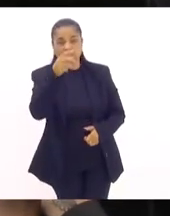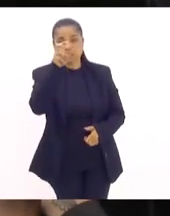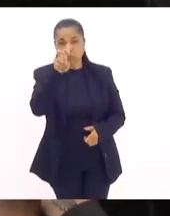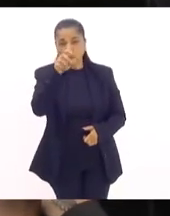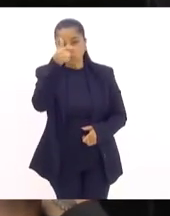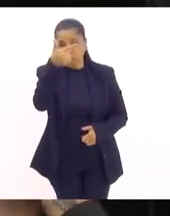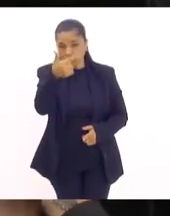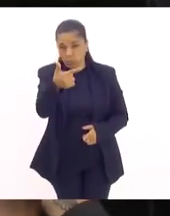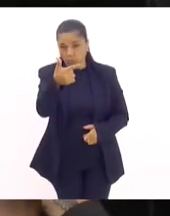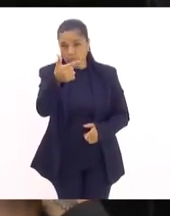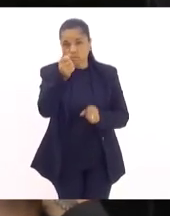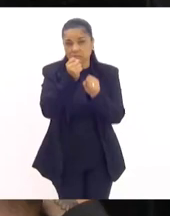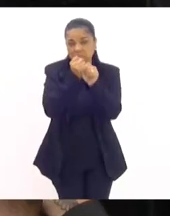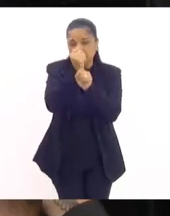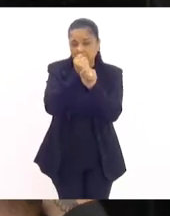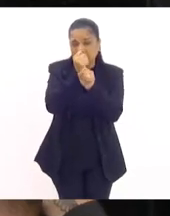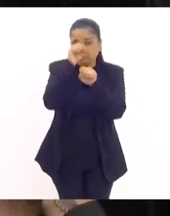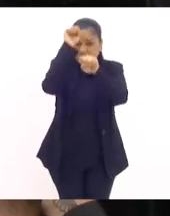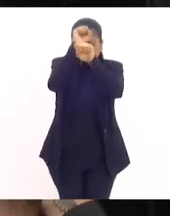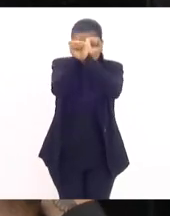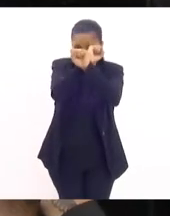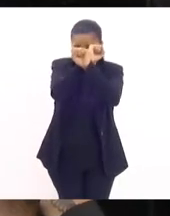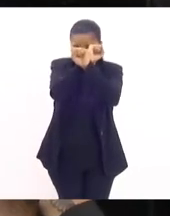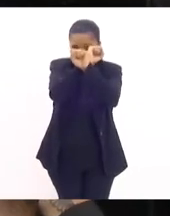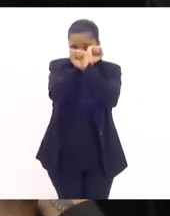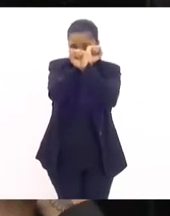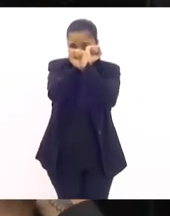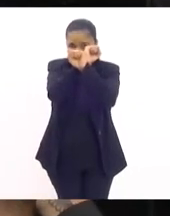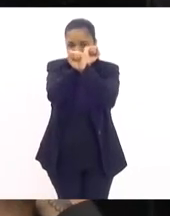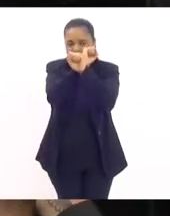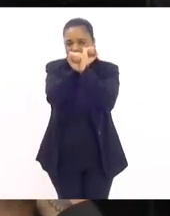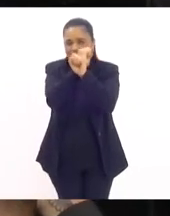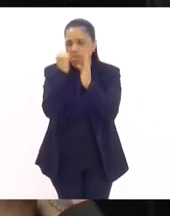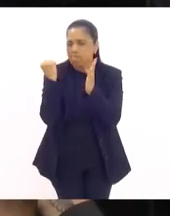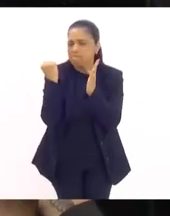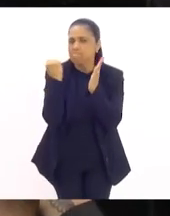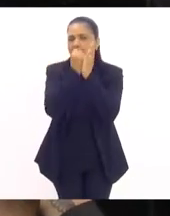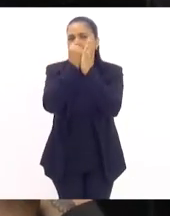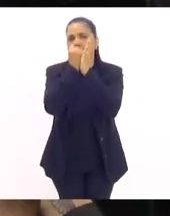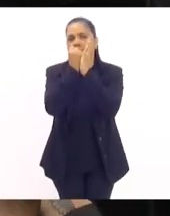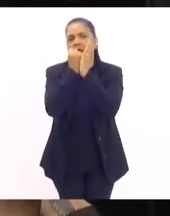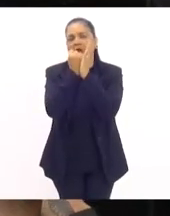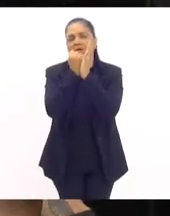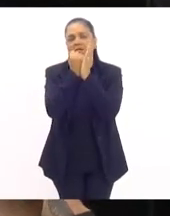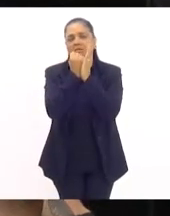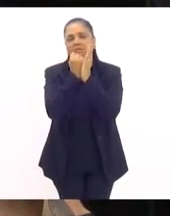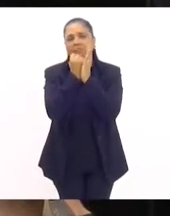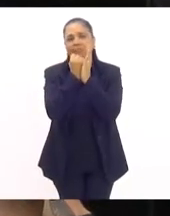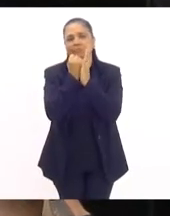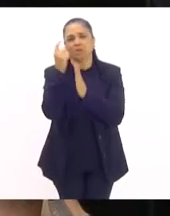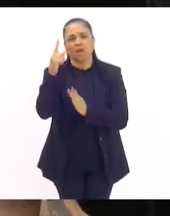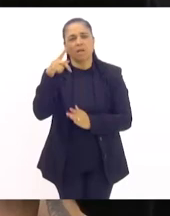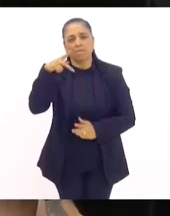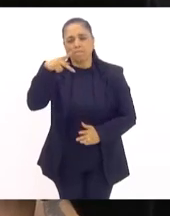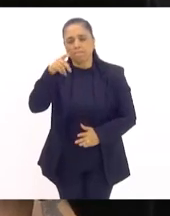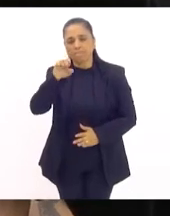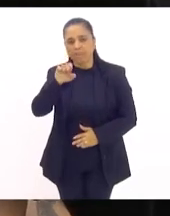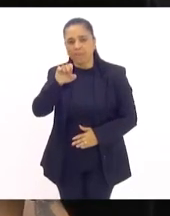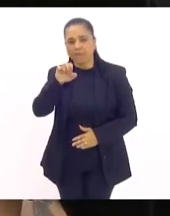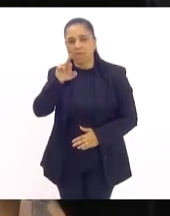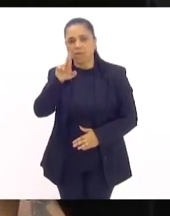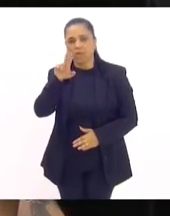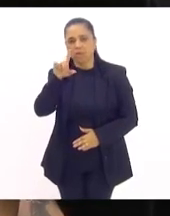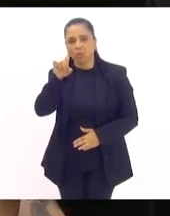escravidão, as marcas ainda estão profundas até hoje, do pelourinho,